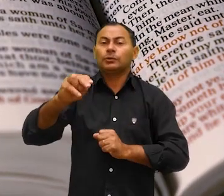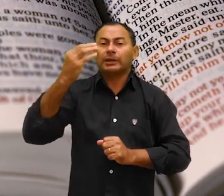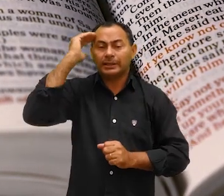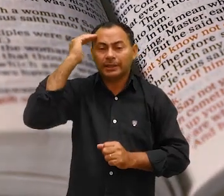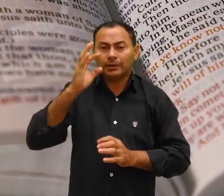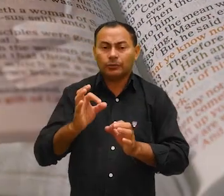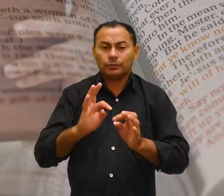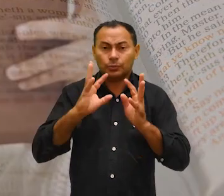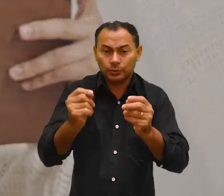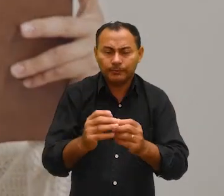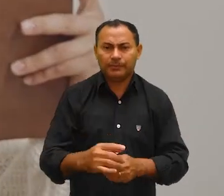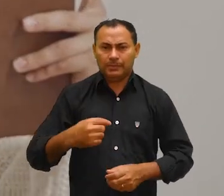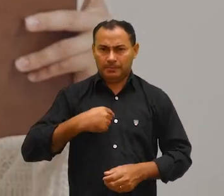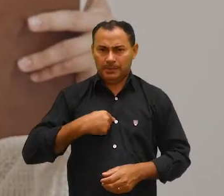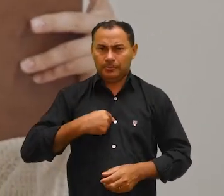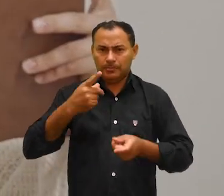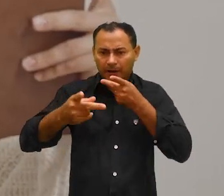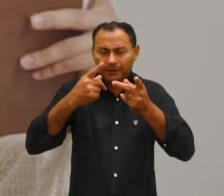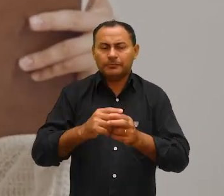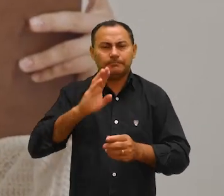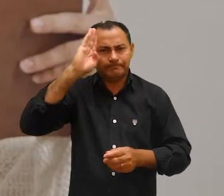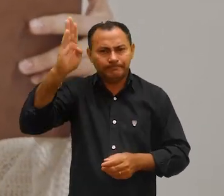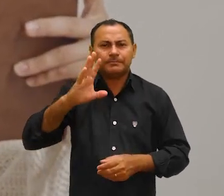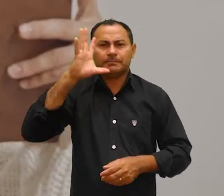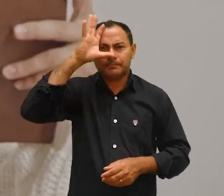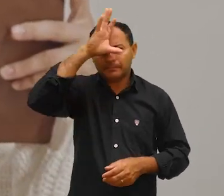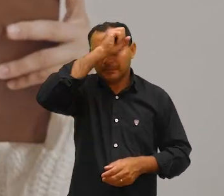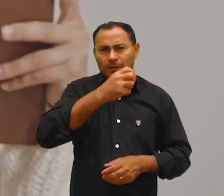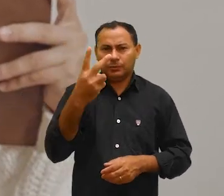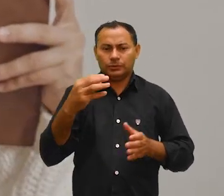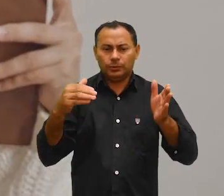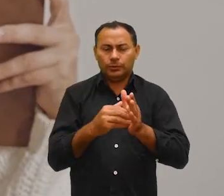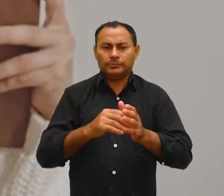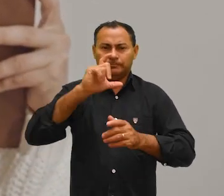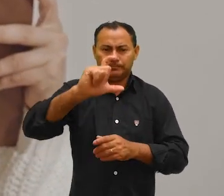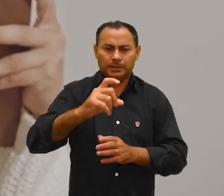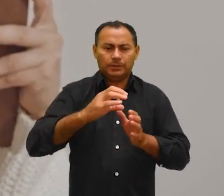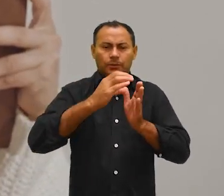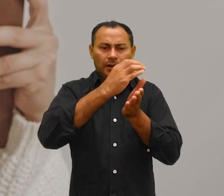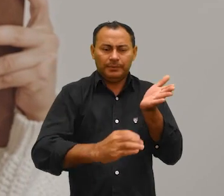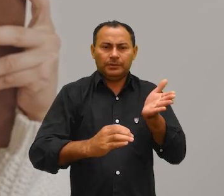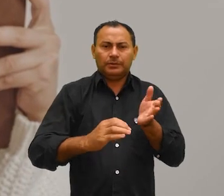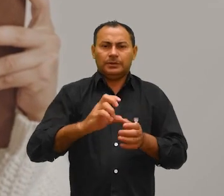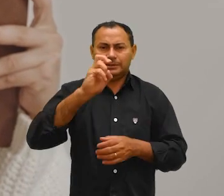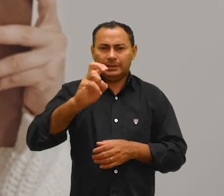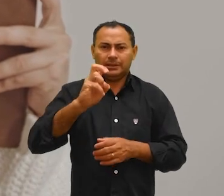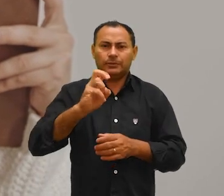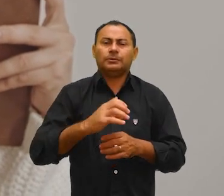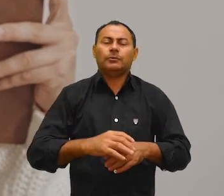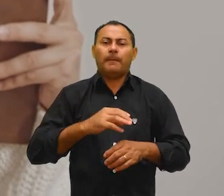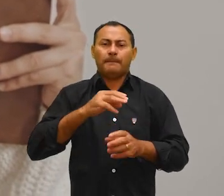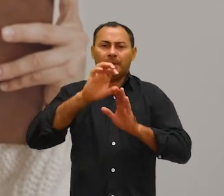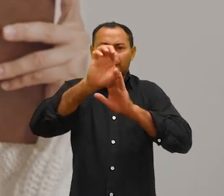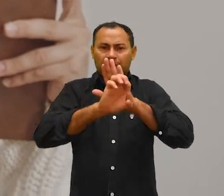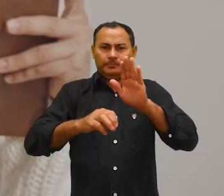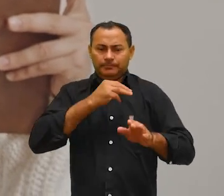entenderá completamente. O que estou querendo dizer é que a chave para compreender os 2 últimos parágrafos do capítulo 5 de Mateus é o que